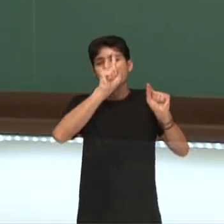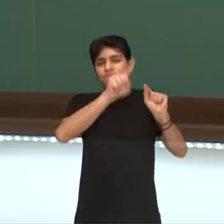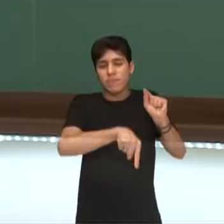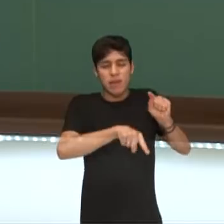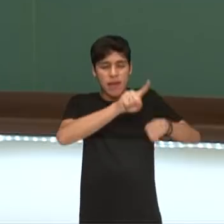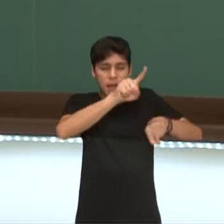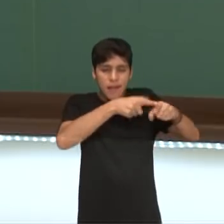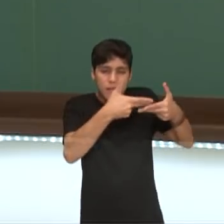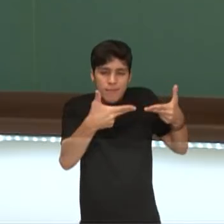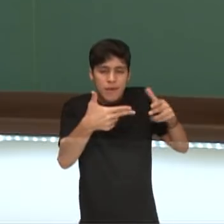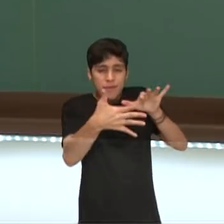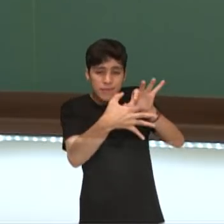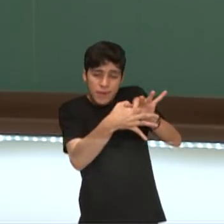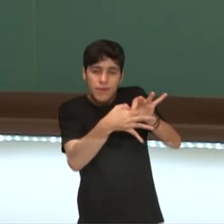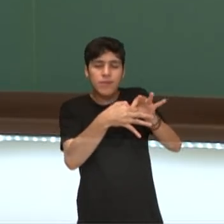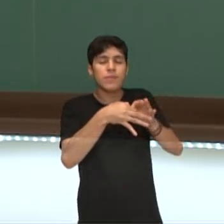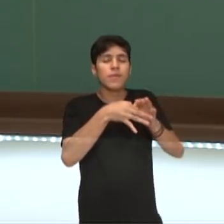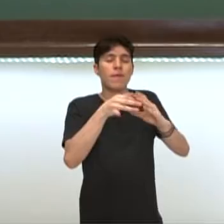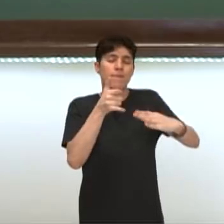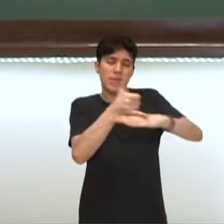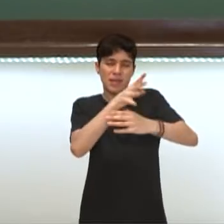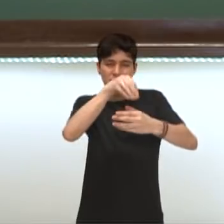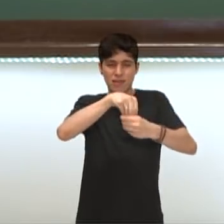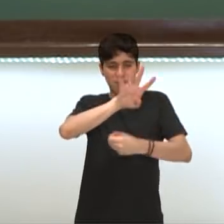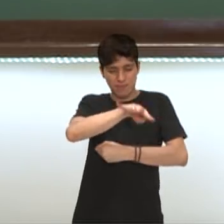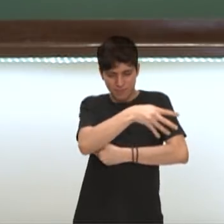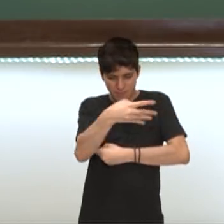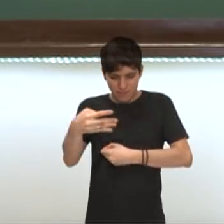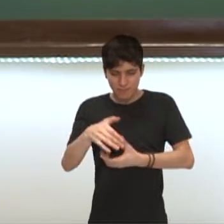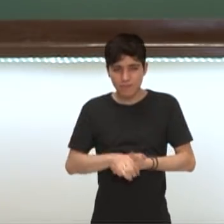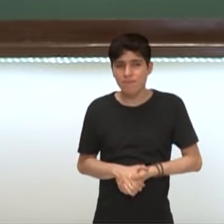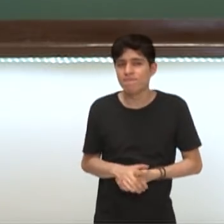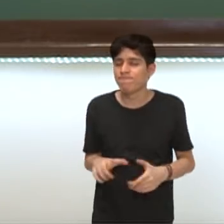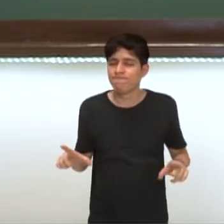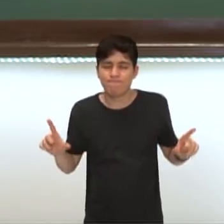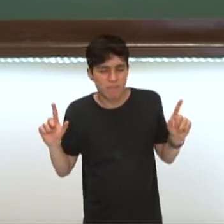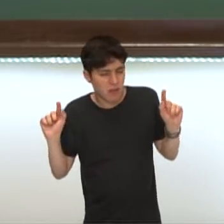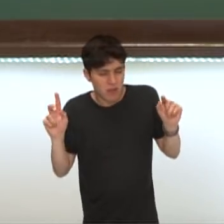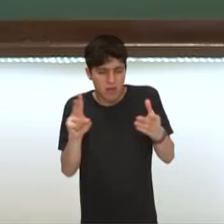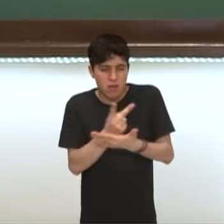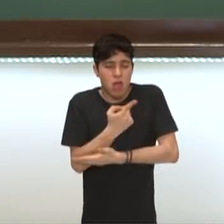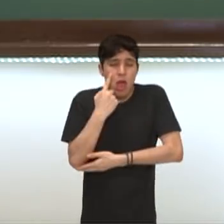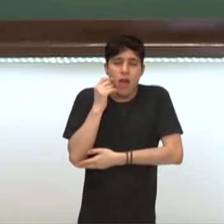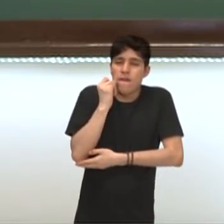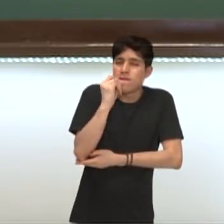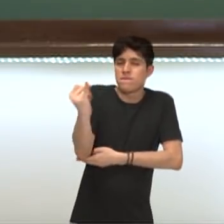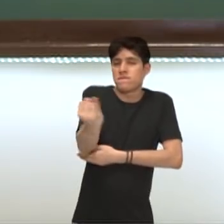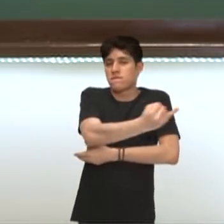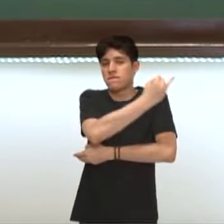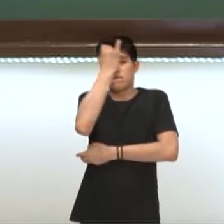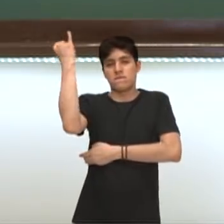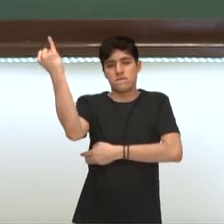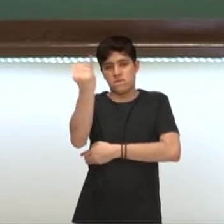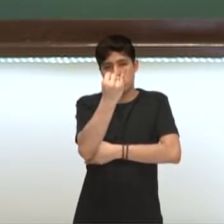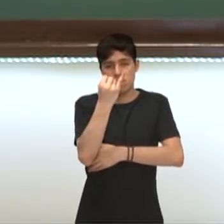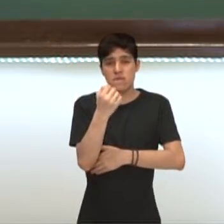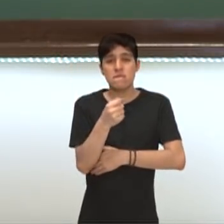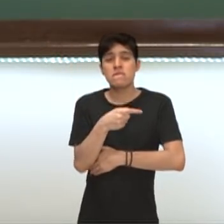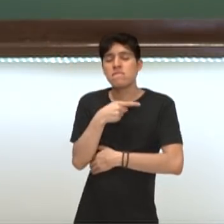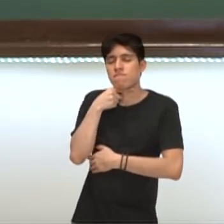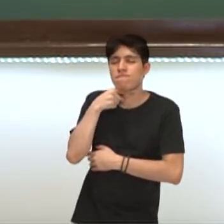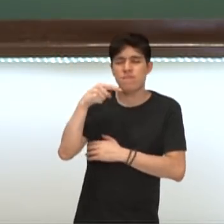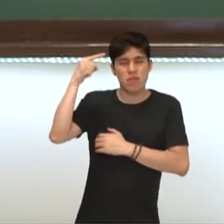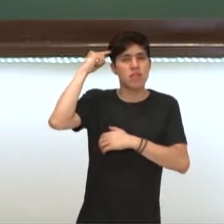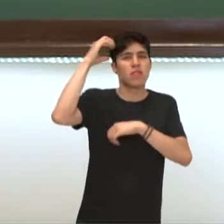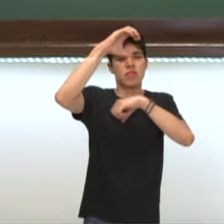considerados metais da tabela periódica. Pessoal, o que acontece? Algo muito importante. Ficam dúvidas, com